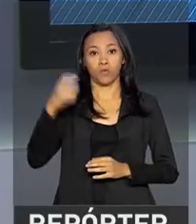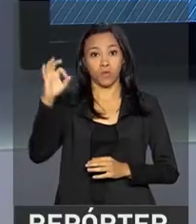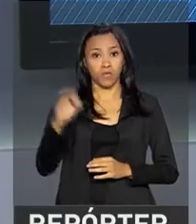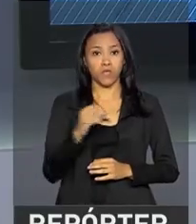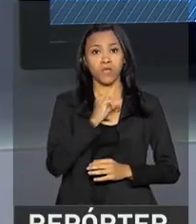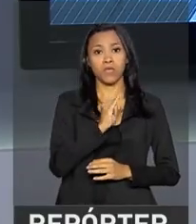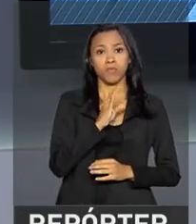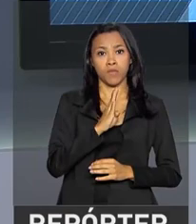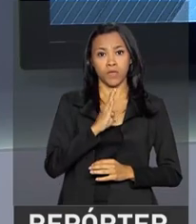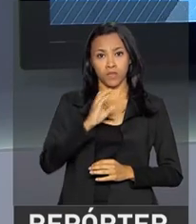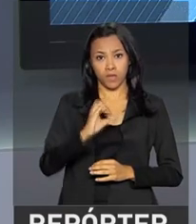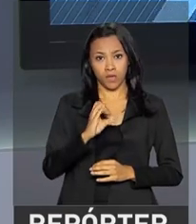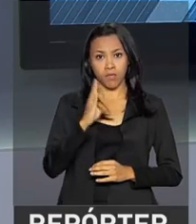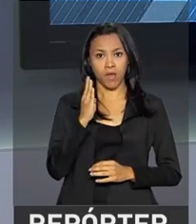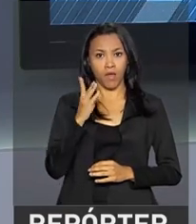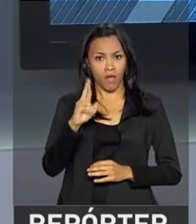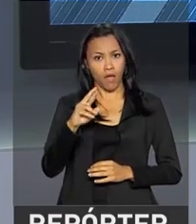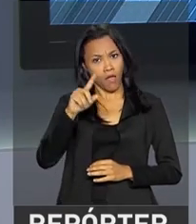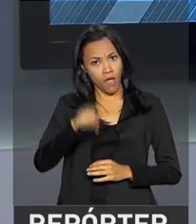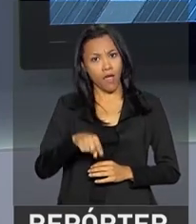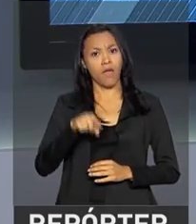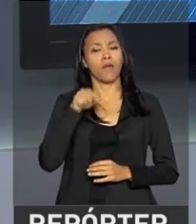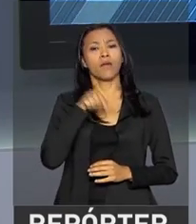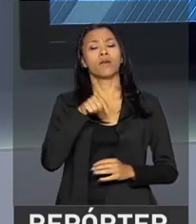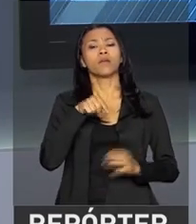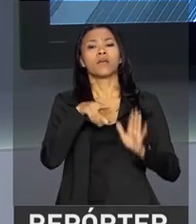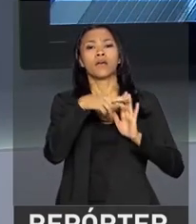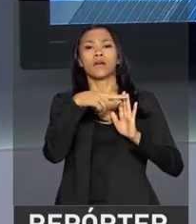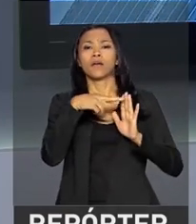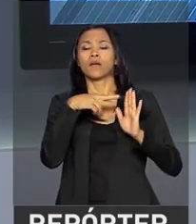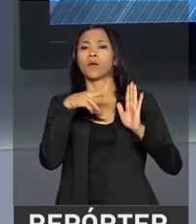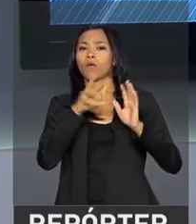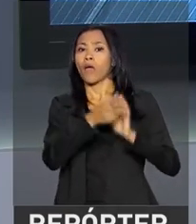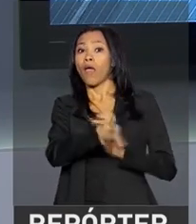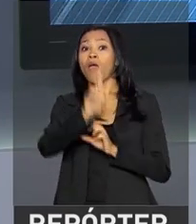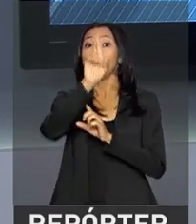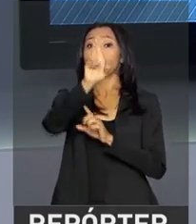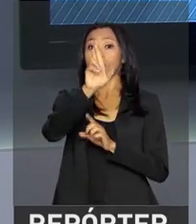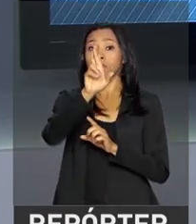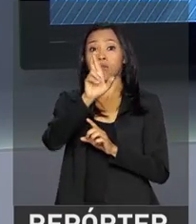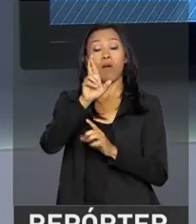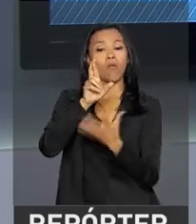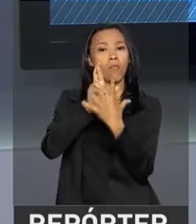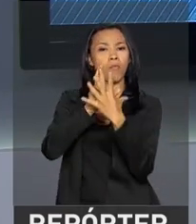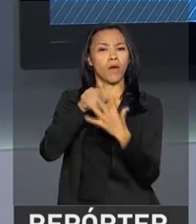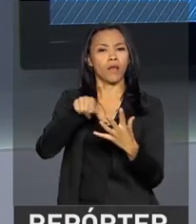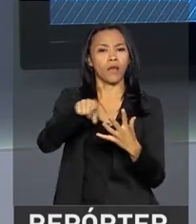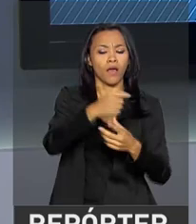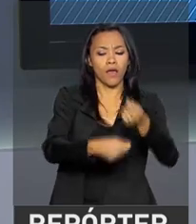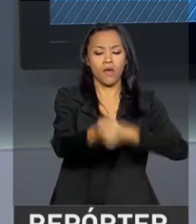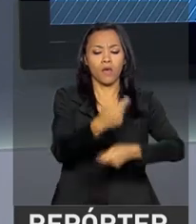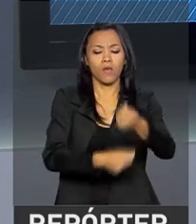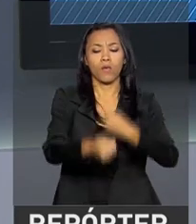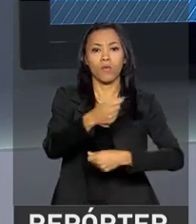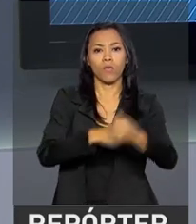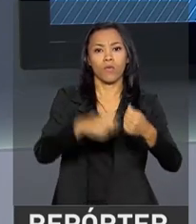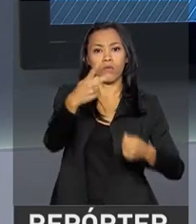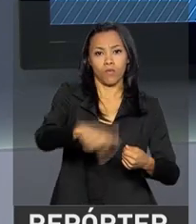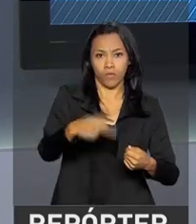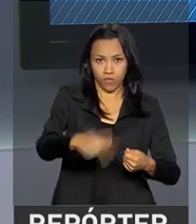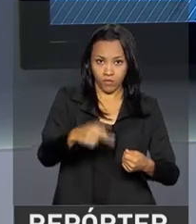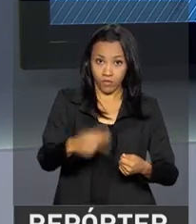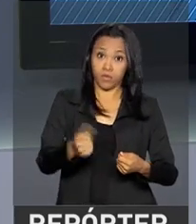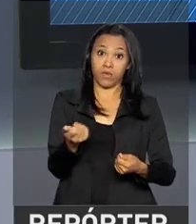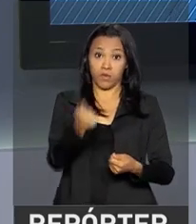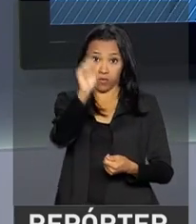serve como parâmetro na avaliação do ritmo da economia brasileira e funciona para o mercado financeiro como uma prévia do produto interno